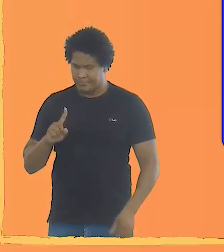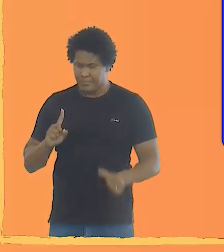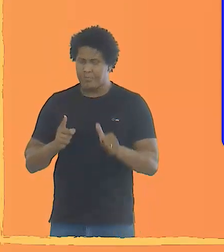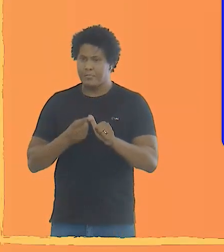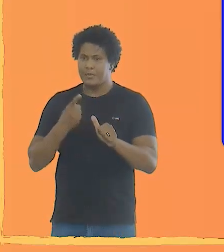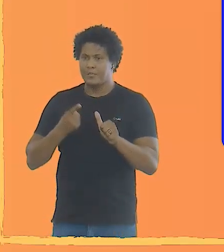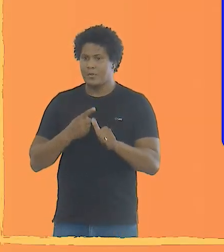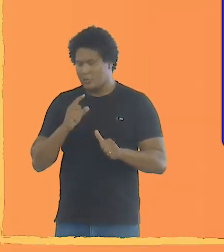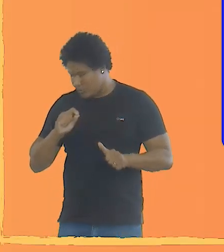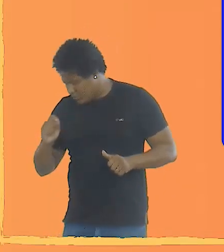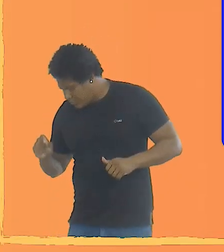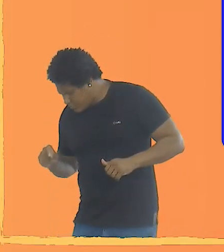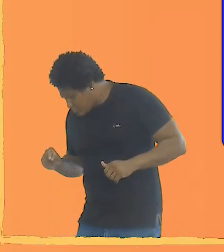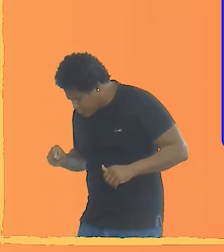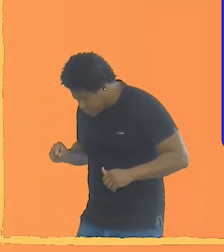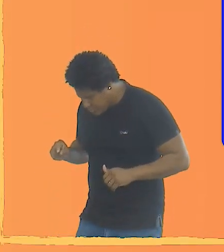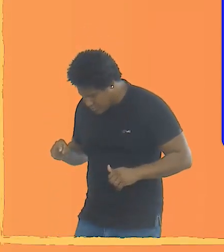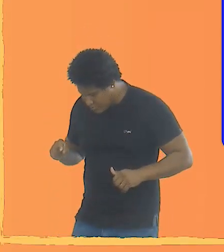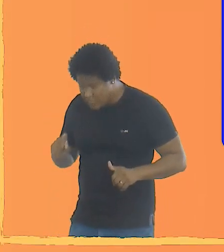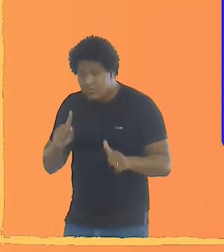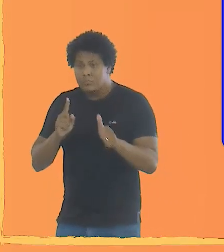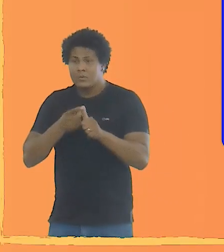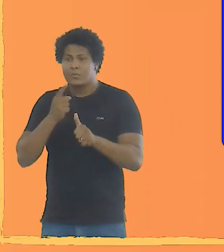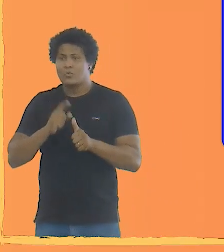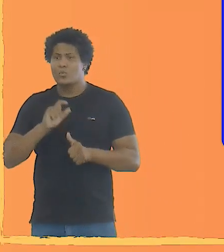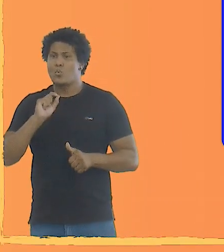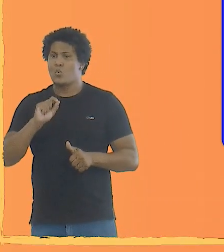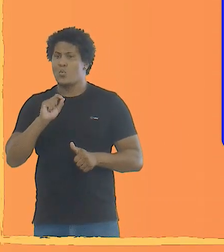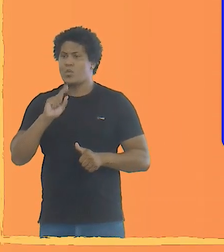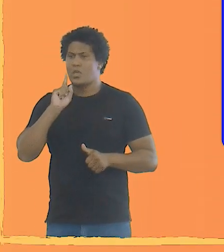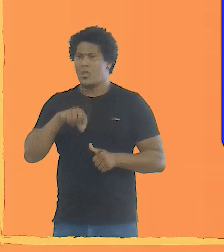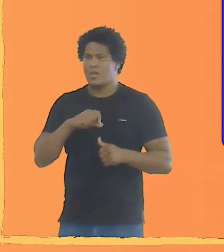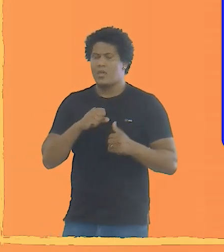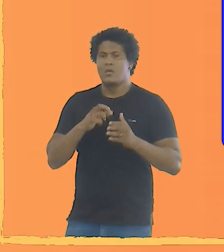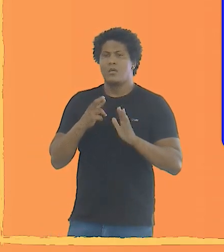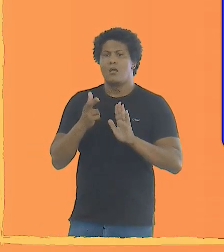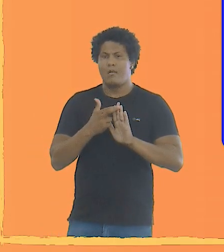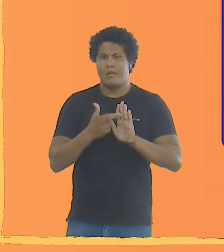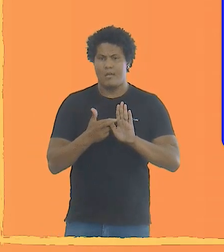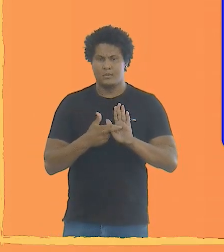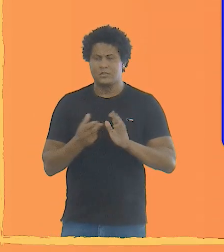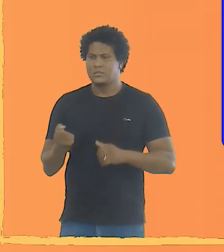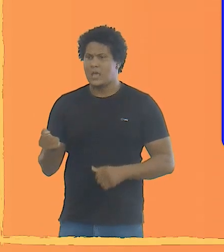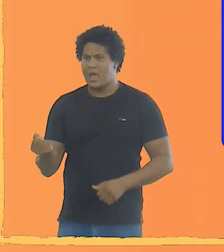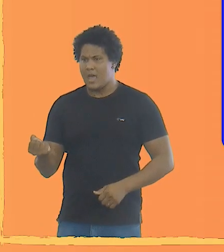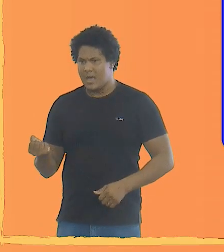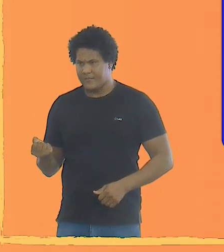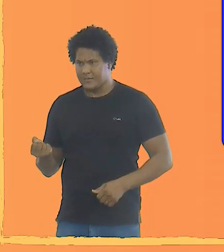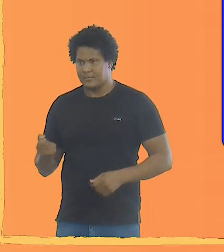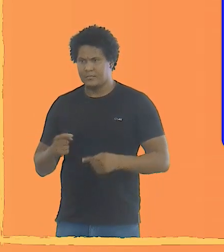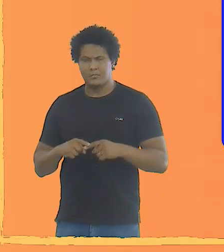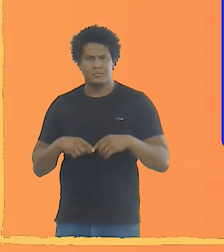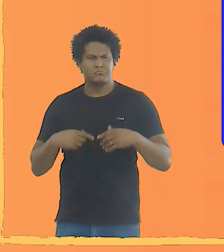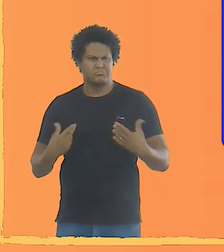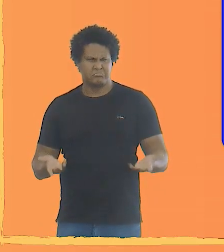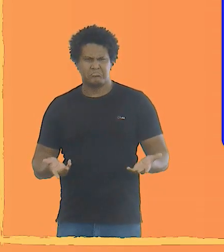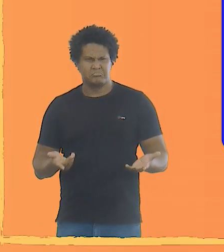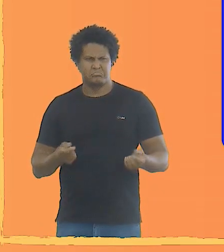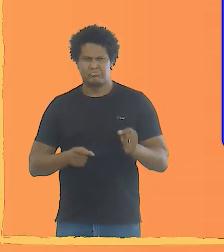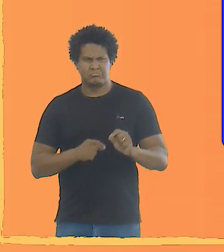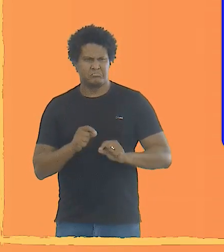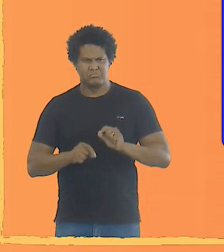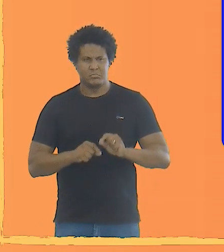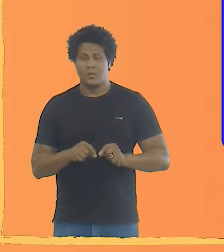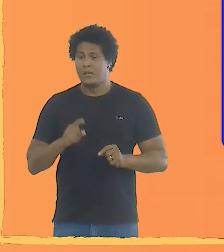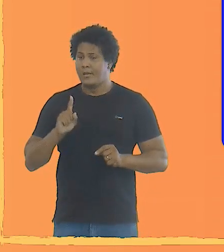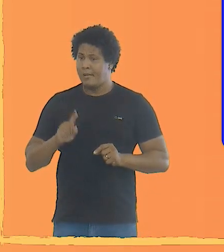de princípio das gavetas. O que é esse princípio das gavetas? É um probleminha de contagem